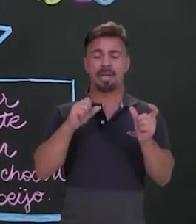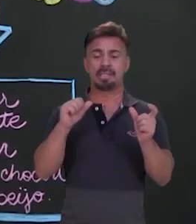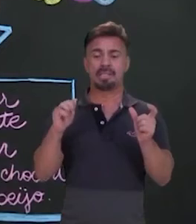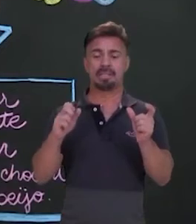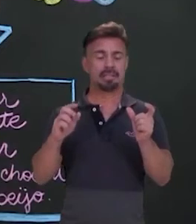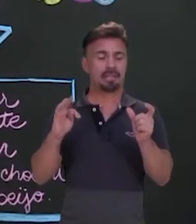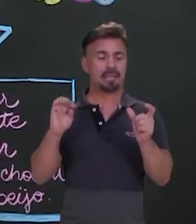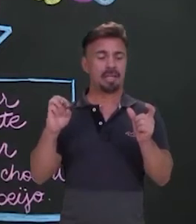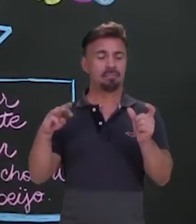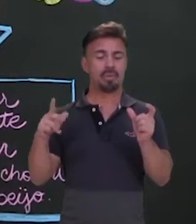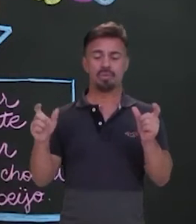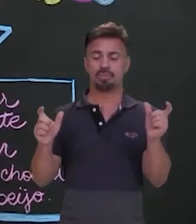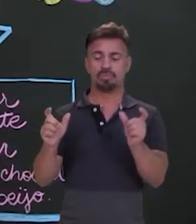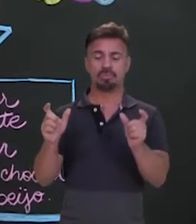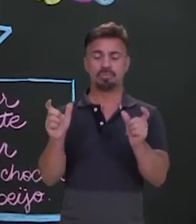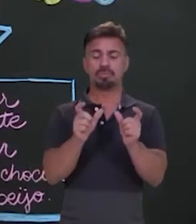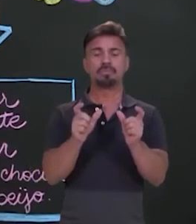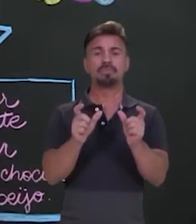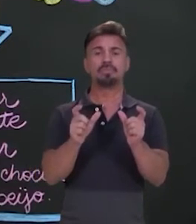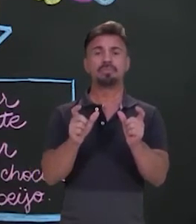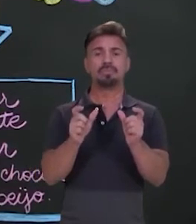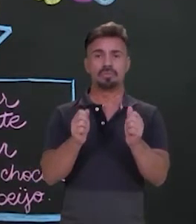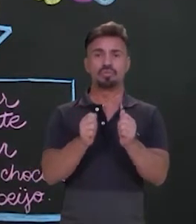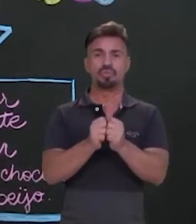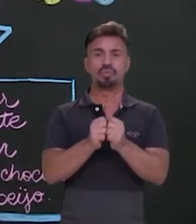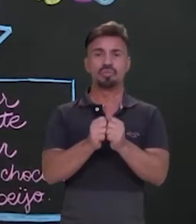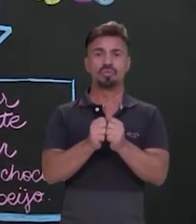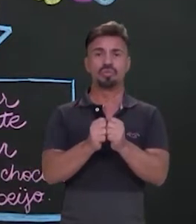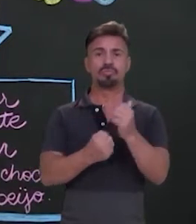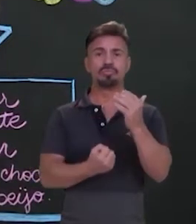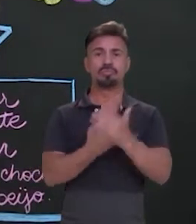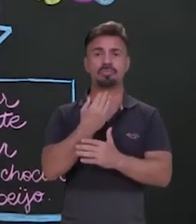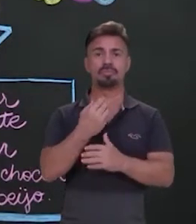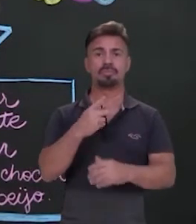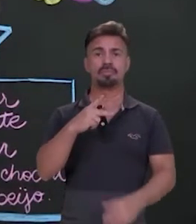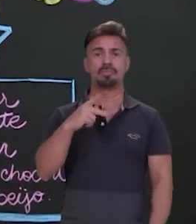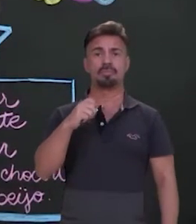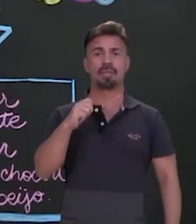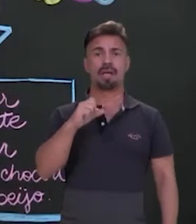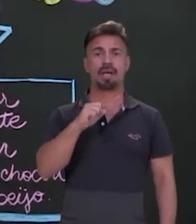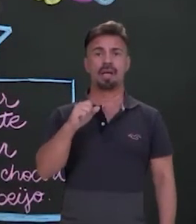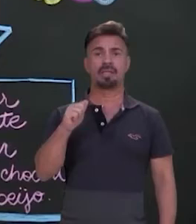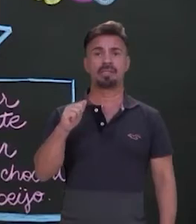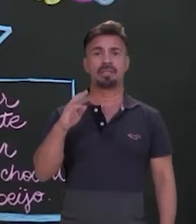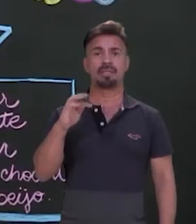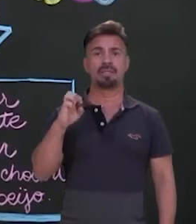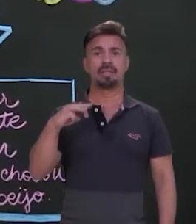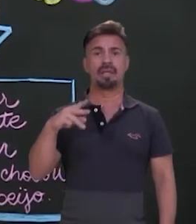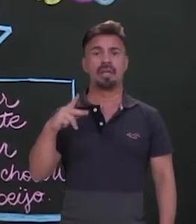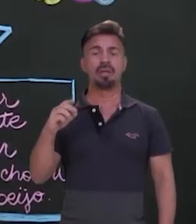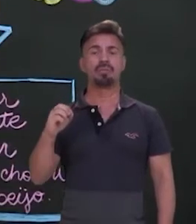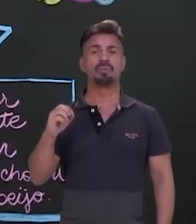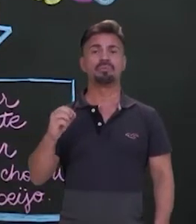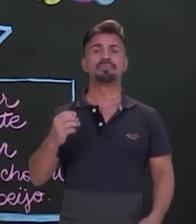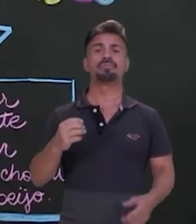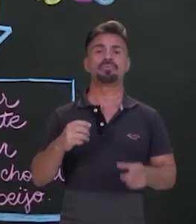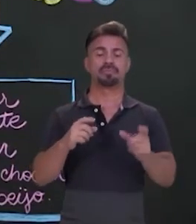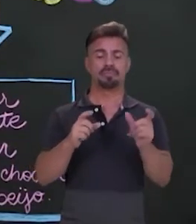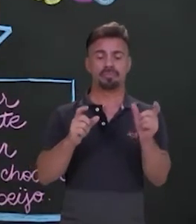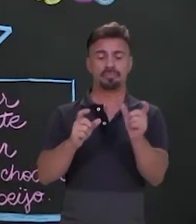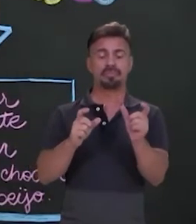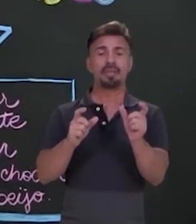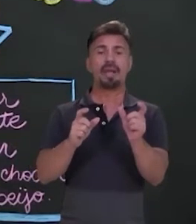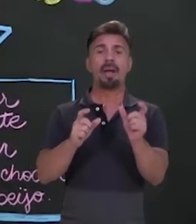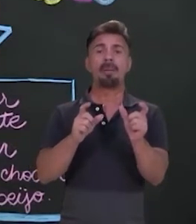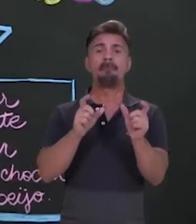de duas outras que, unificadas, justapostas, formaram a palavra passatempo. Processo semelhante ao que acontece aqui